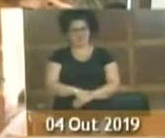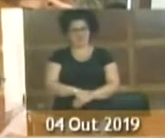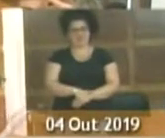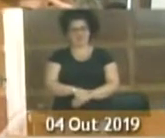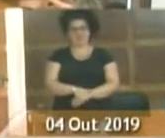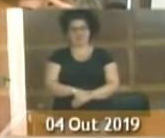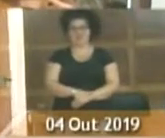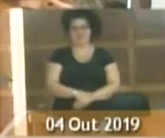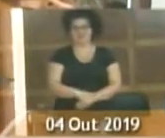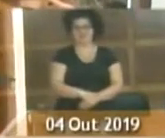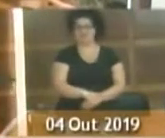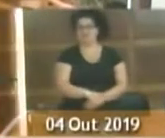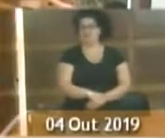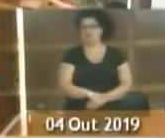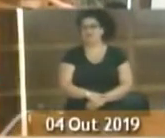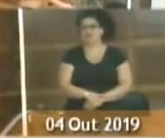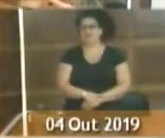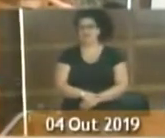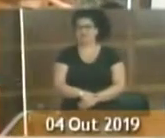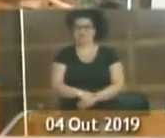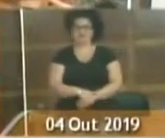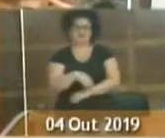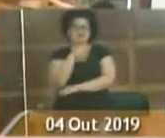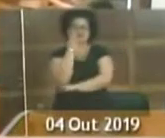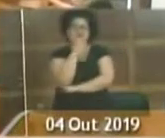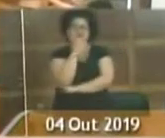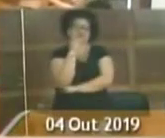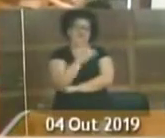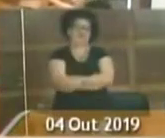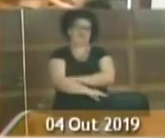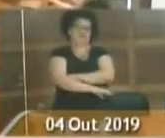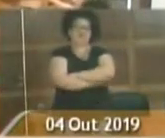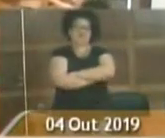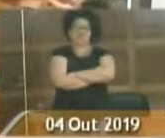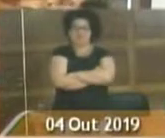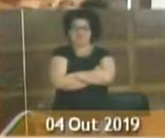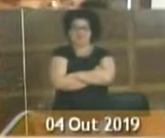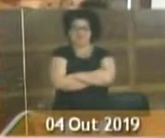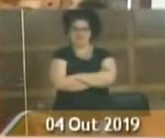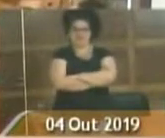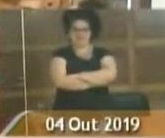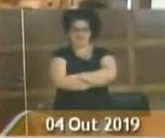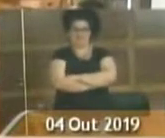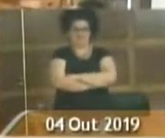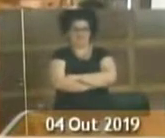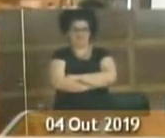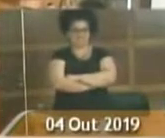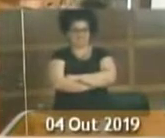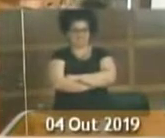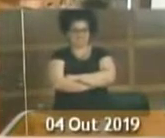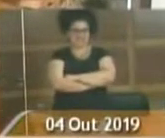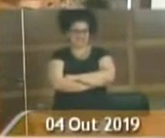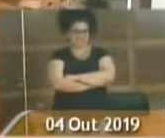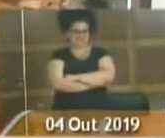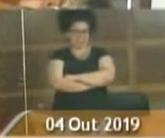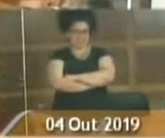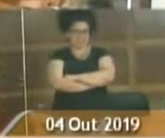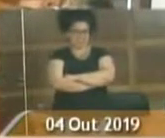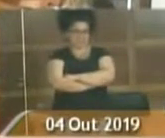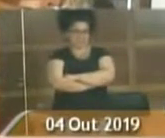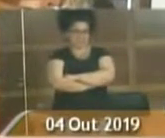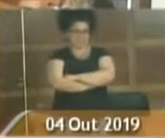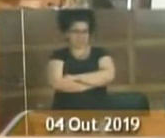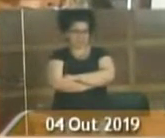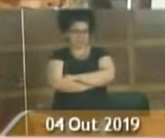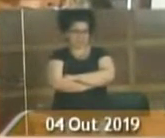aquela menininha que estava ali? Acho que ela saiu. É. Então, você tem Instagram? Nossa, não? Então tá. Então depois eu vou te